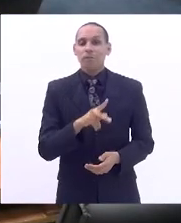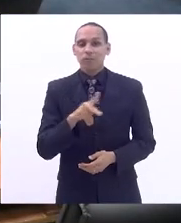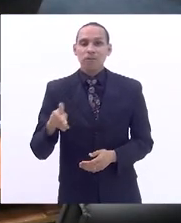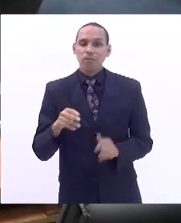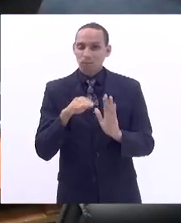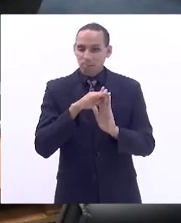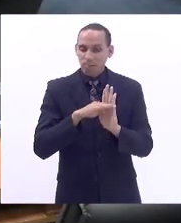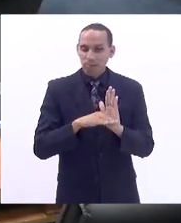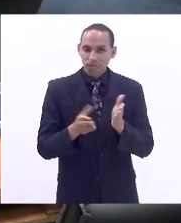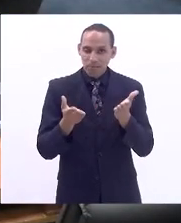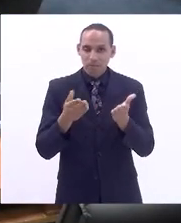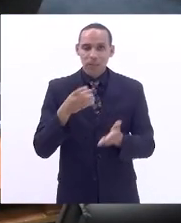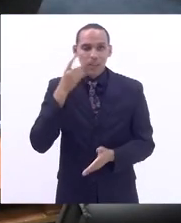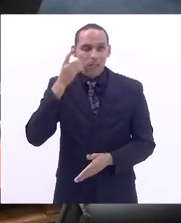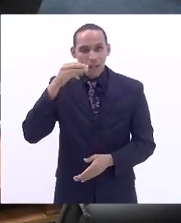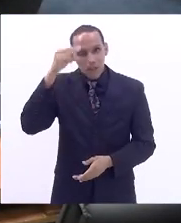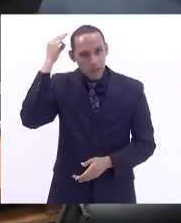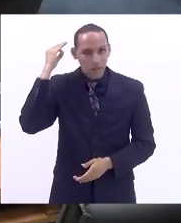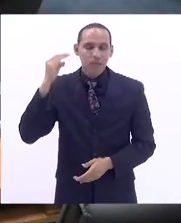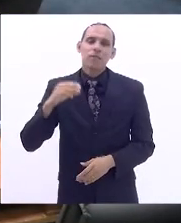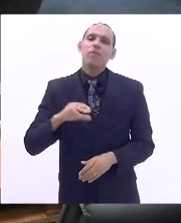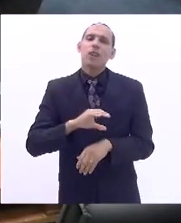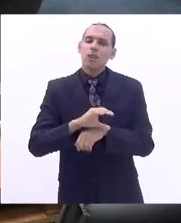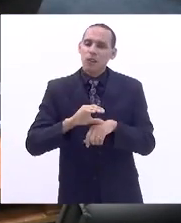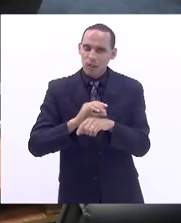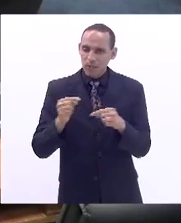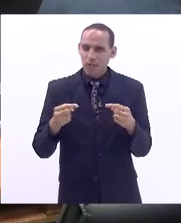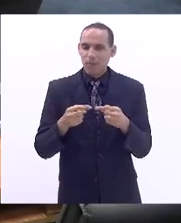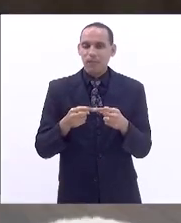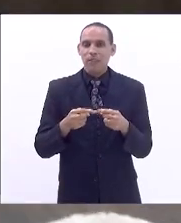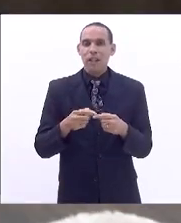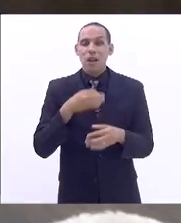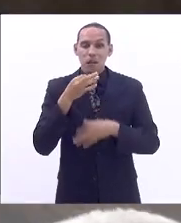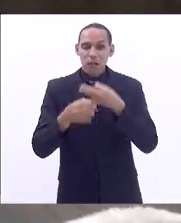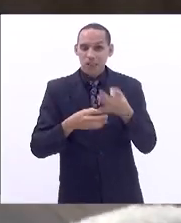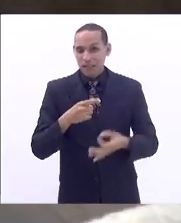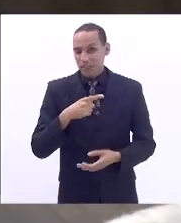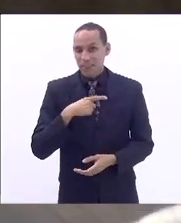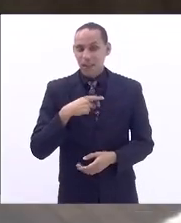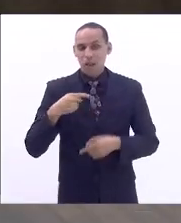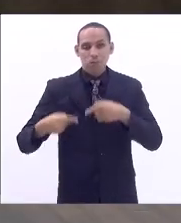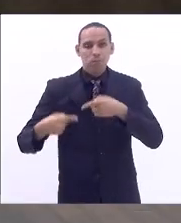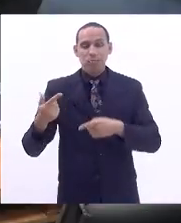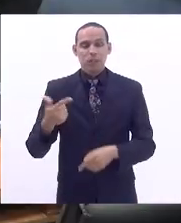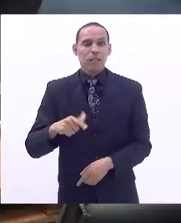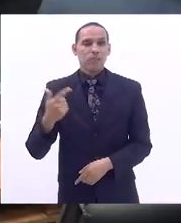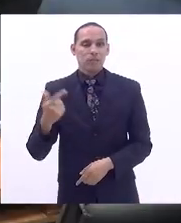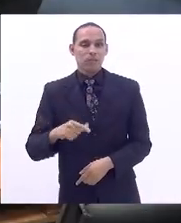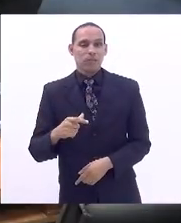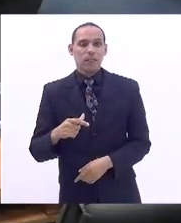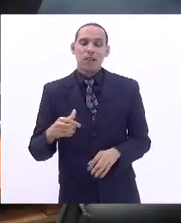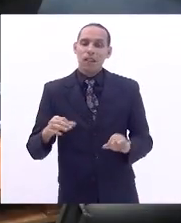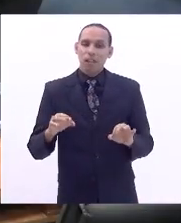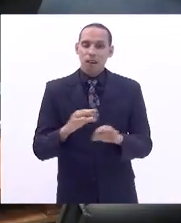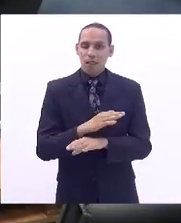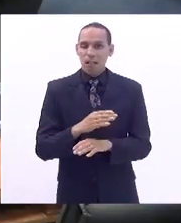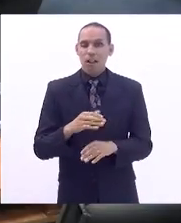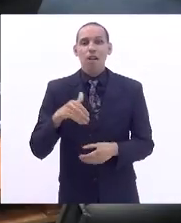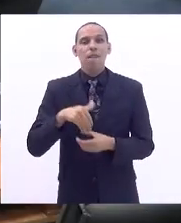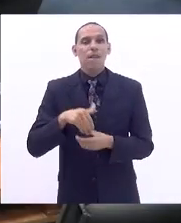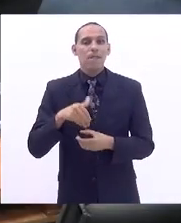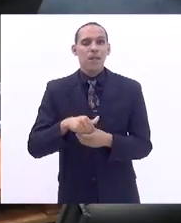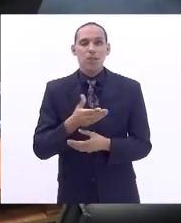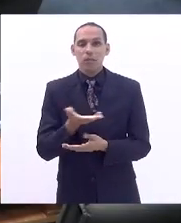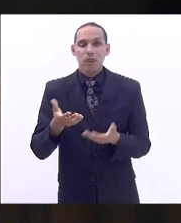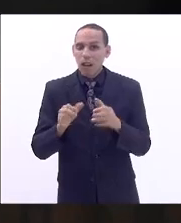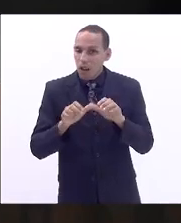trabalhos da ordem deputado mas para funcionalidade Presidente os pareceres emitidos em discussão não havendo Quem Queira discutir isso é da discussão